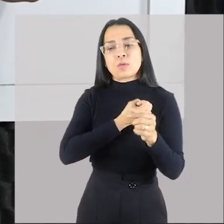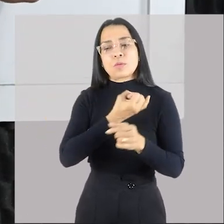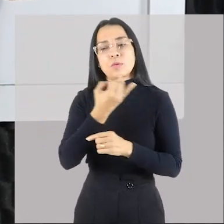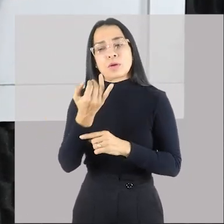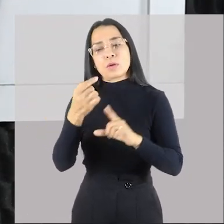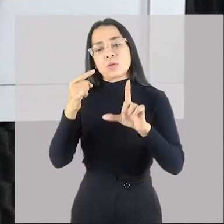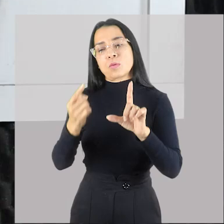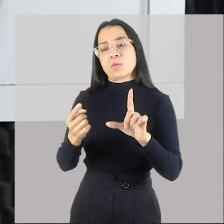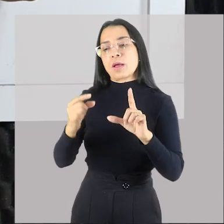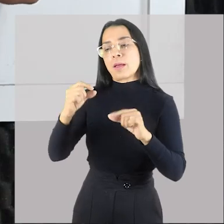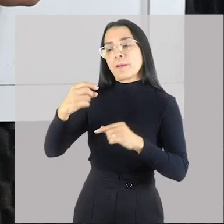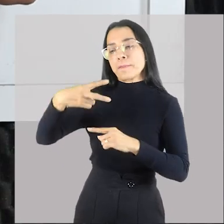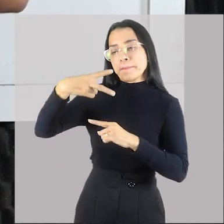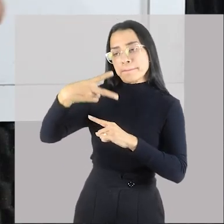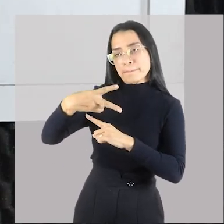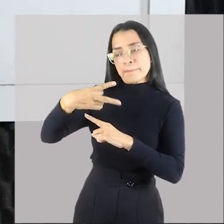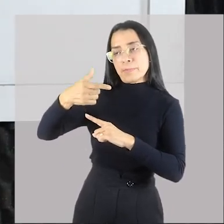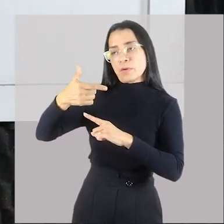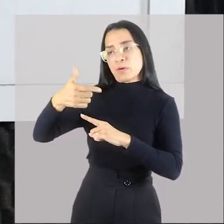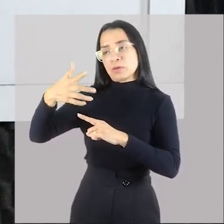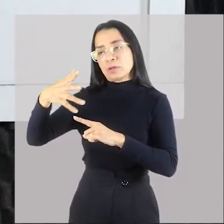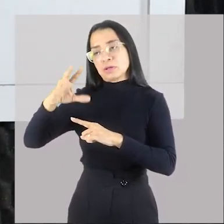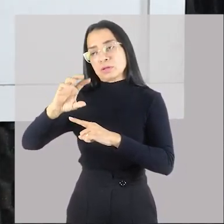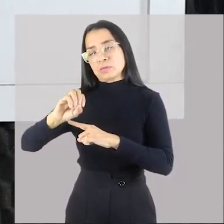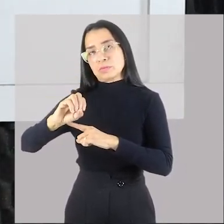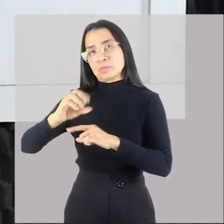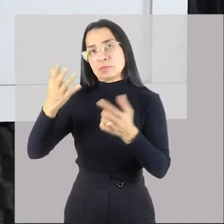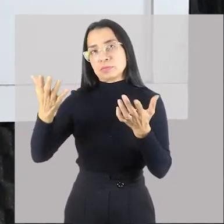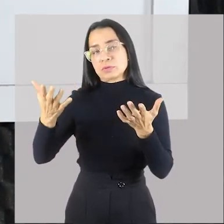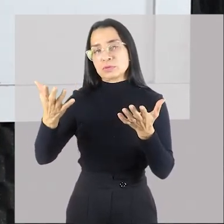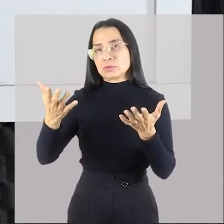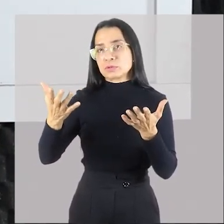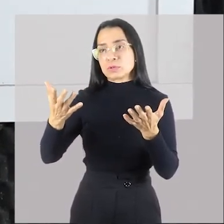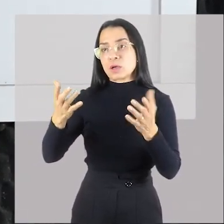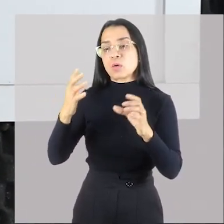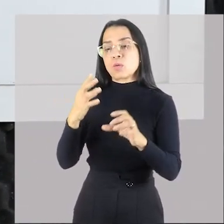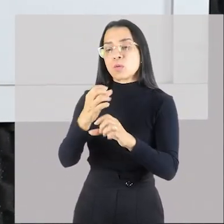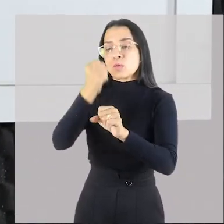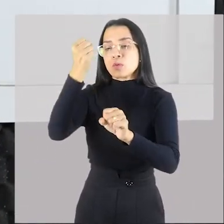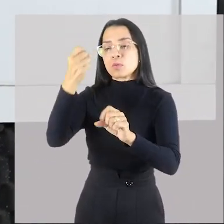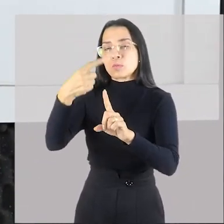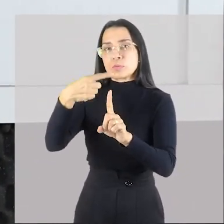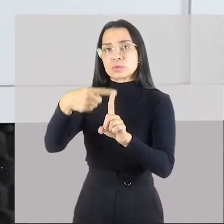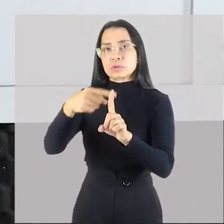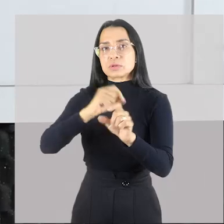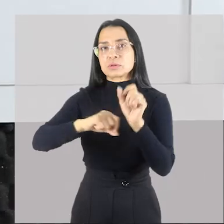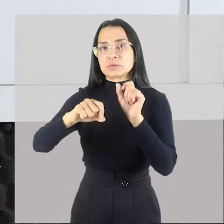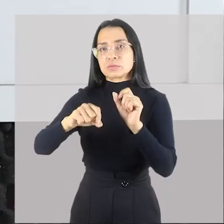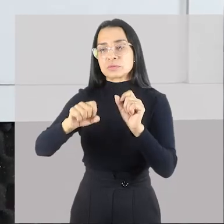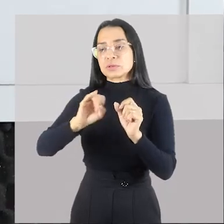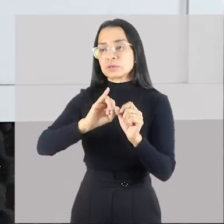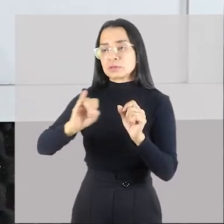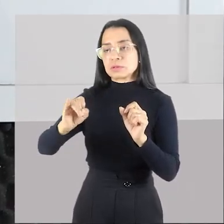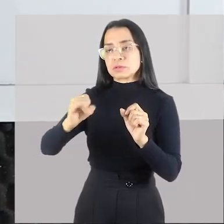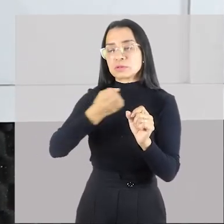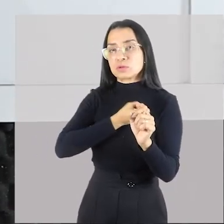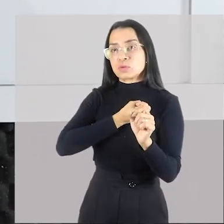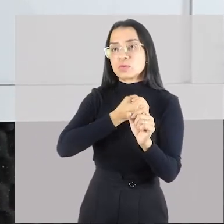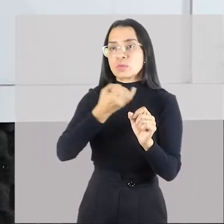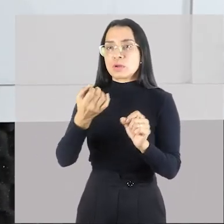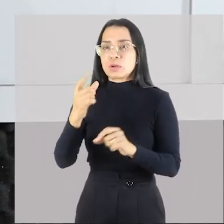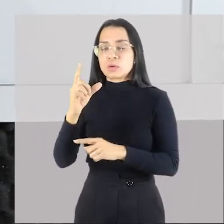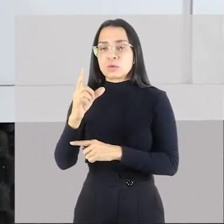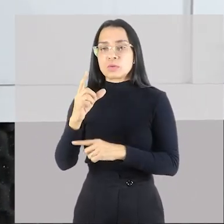está associado esse x a um lucro positivo. Se um valor for menor do que 320, ele vai